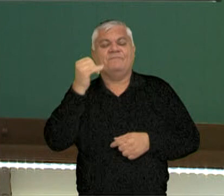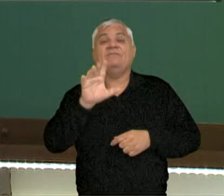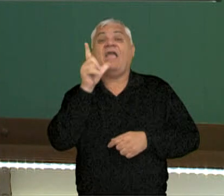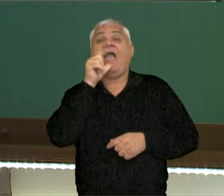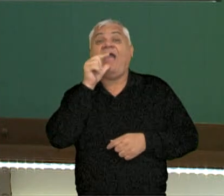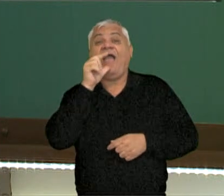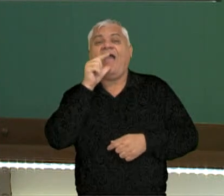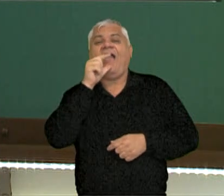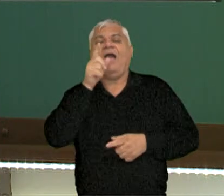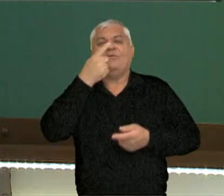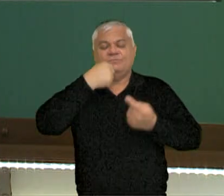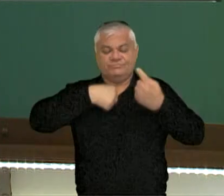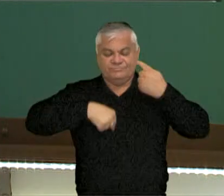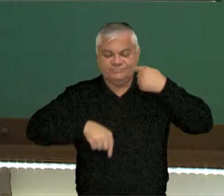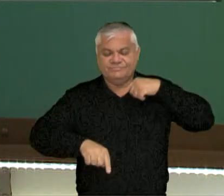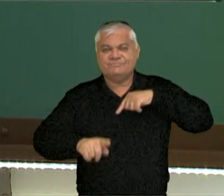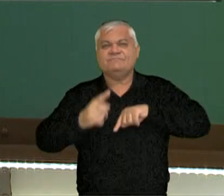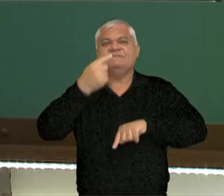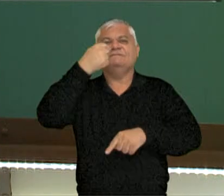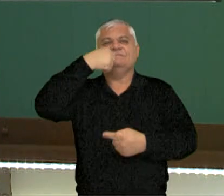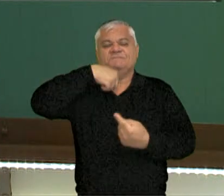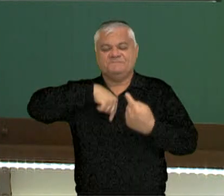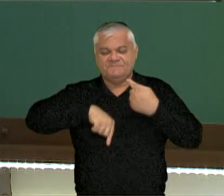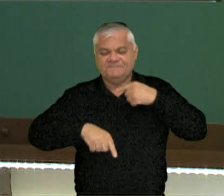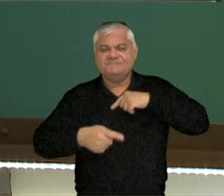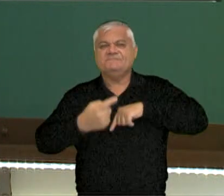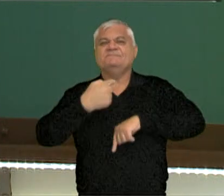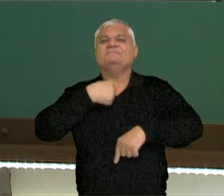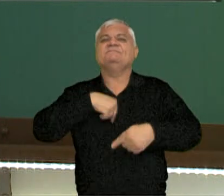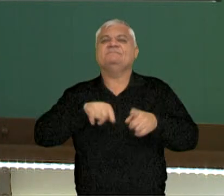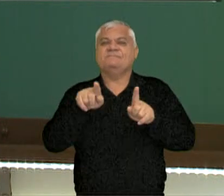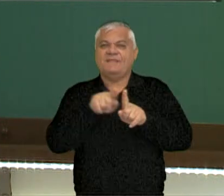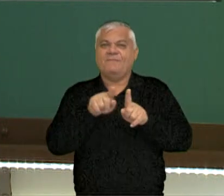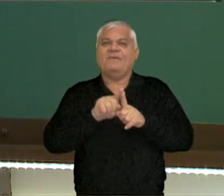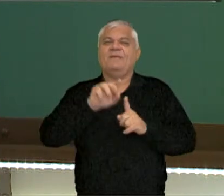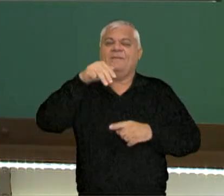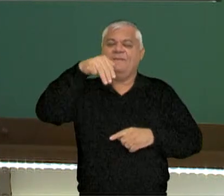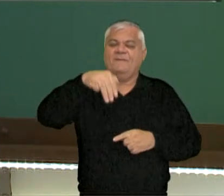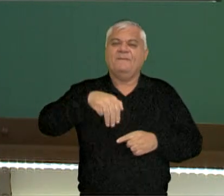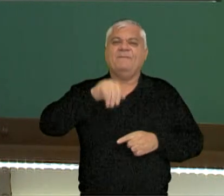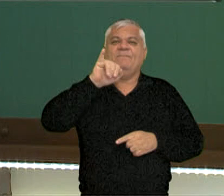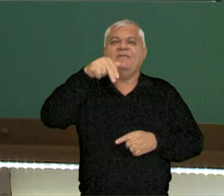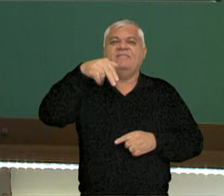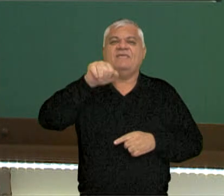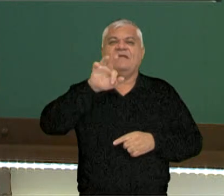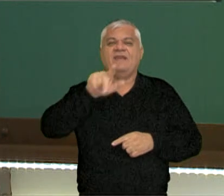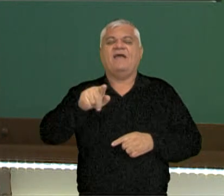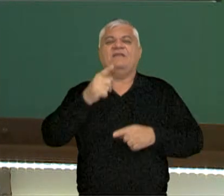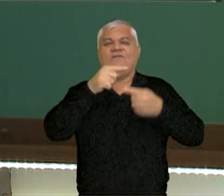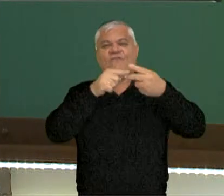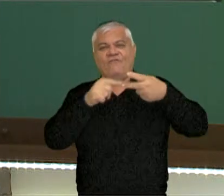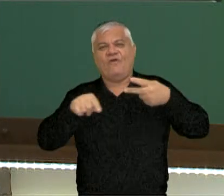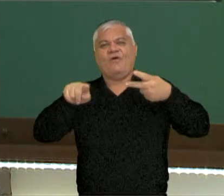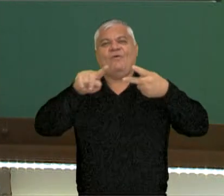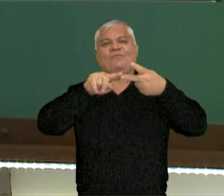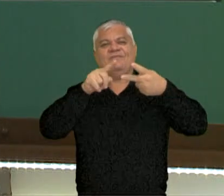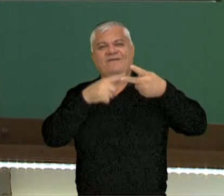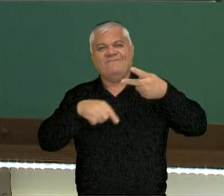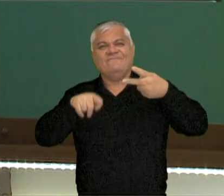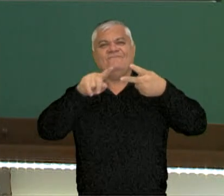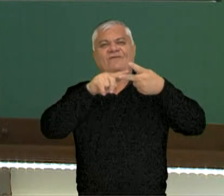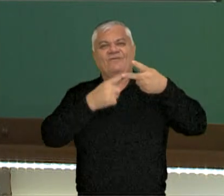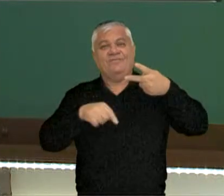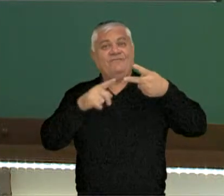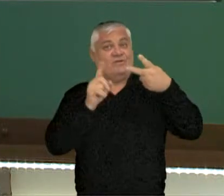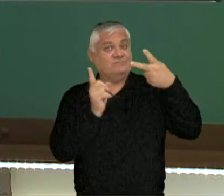é importante para o nosso corpo, assim como os minerais, muitos deles serão reabsorvidos. Essa é a segunda